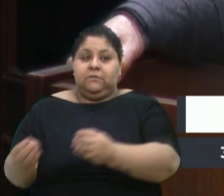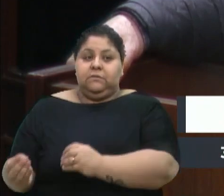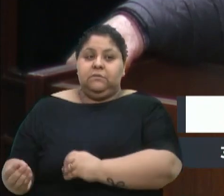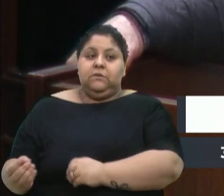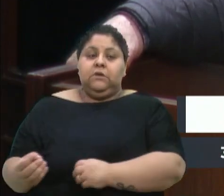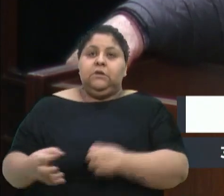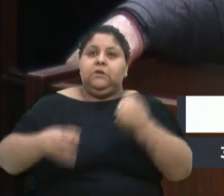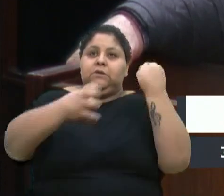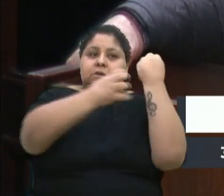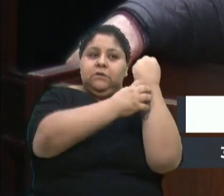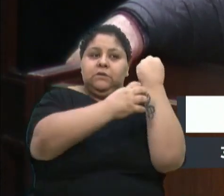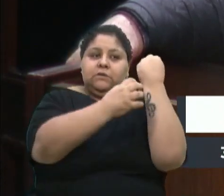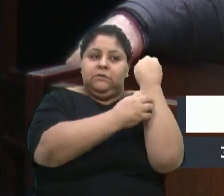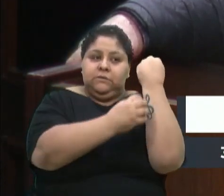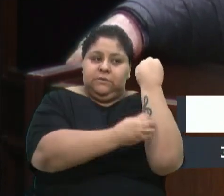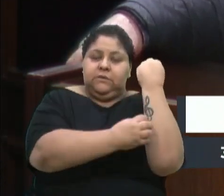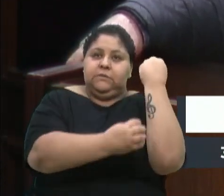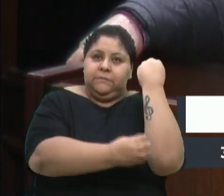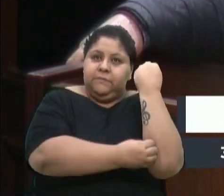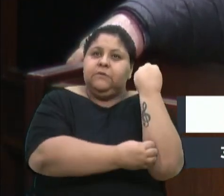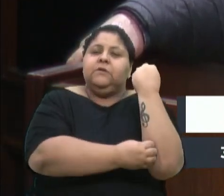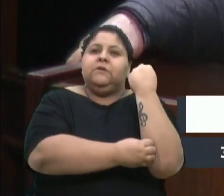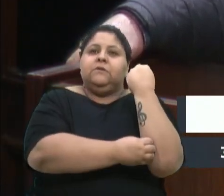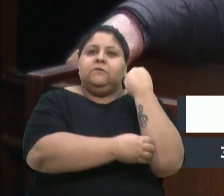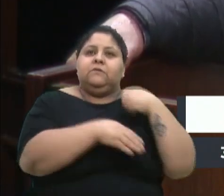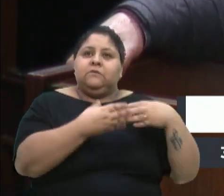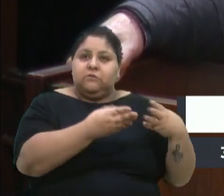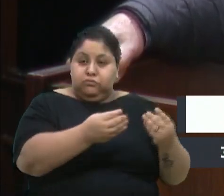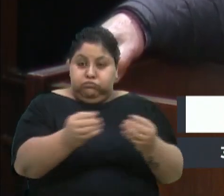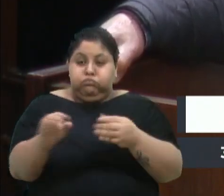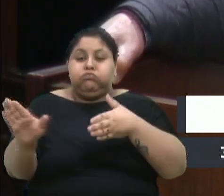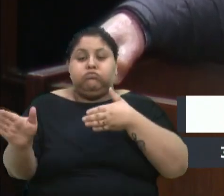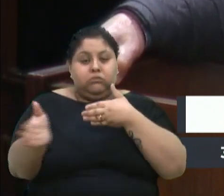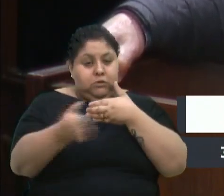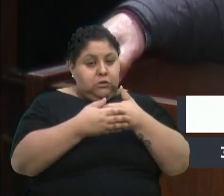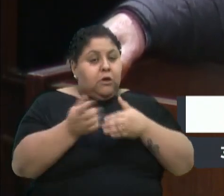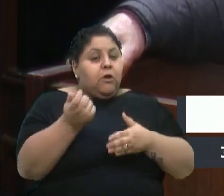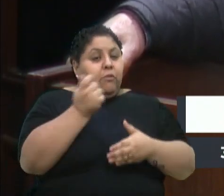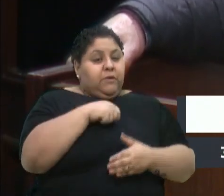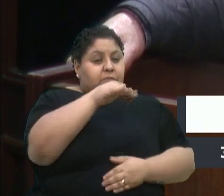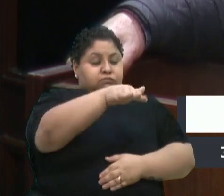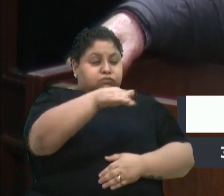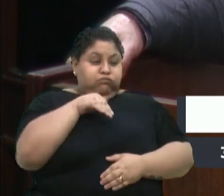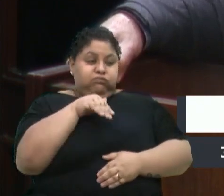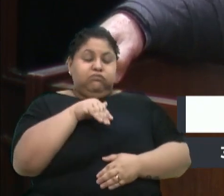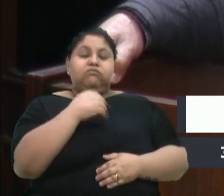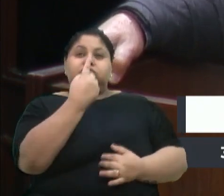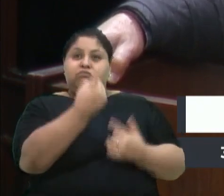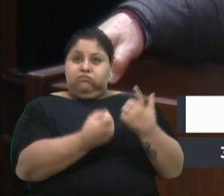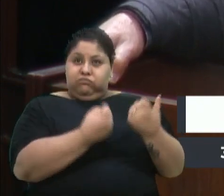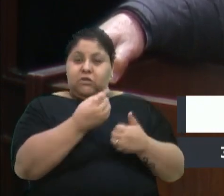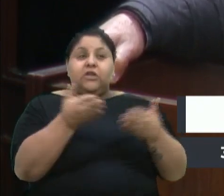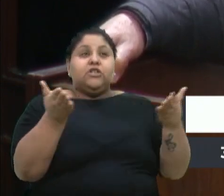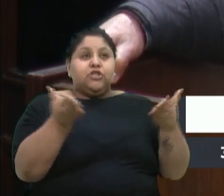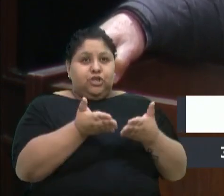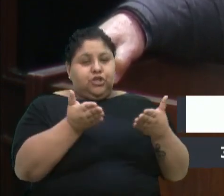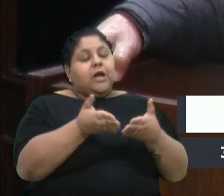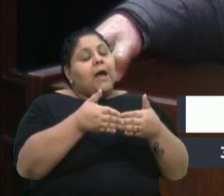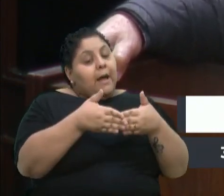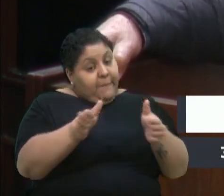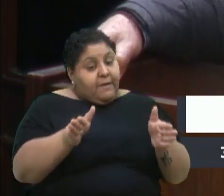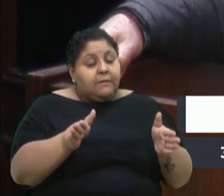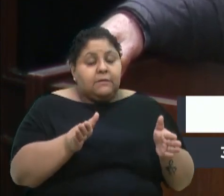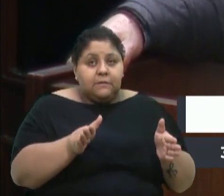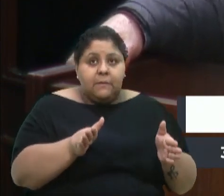as agroindústrias, que muitas fecharam e precisamos resgatar, algumas já foram,